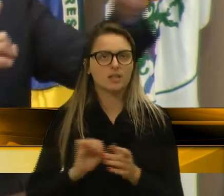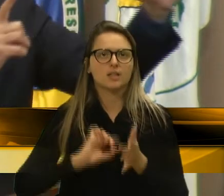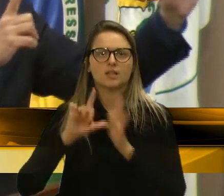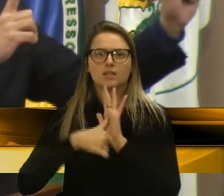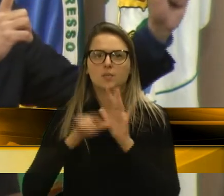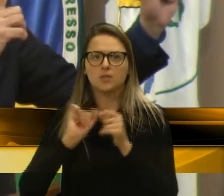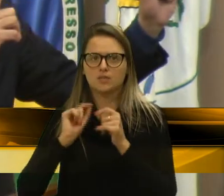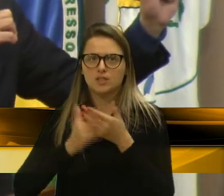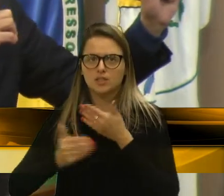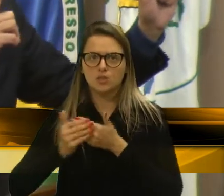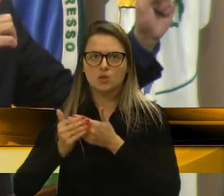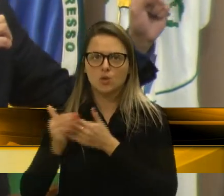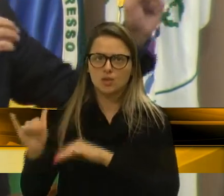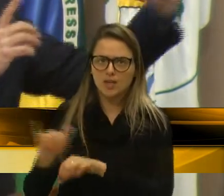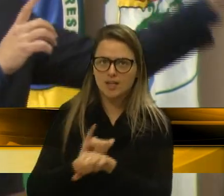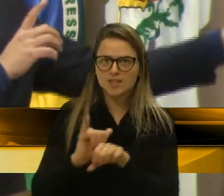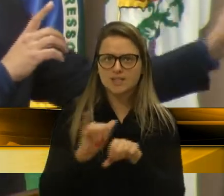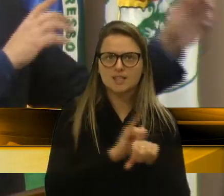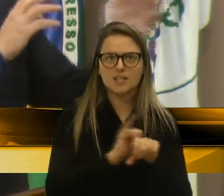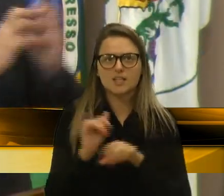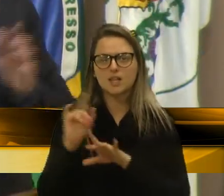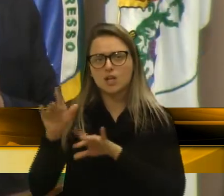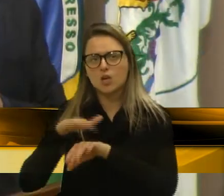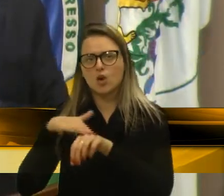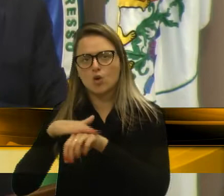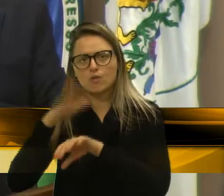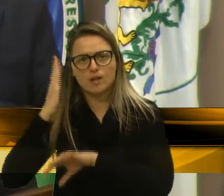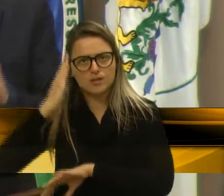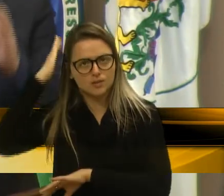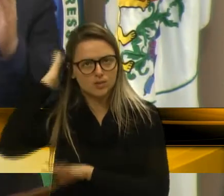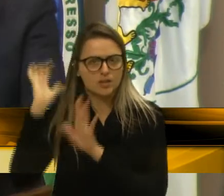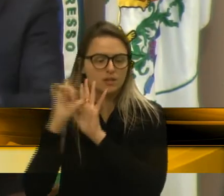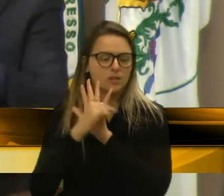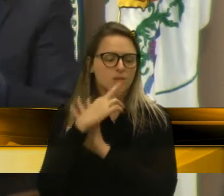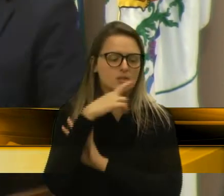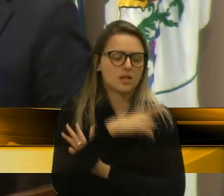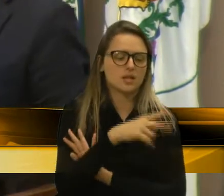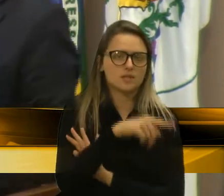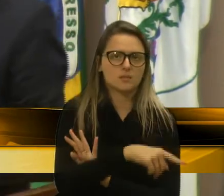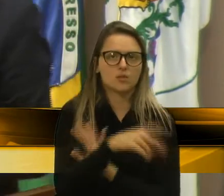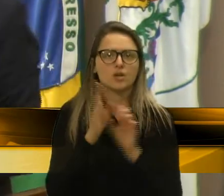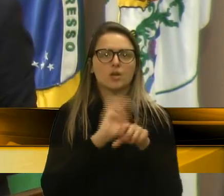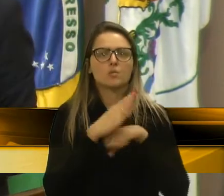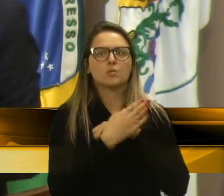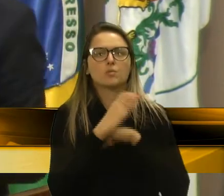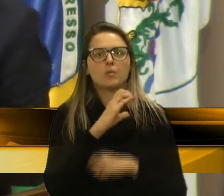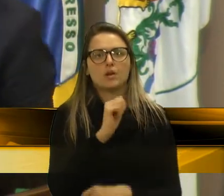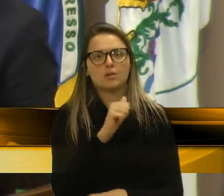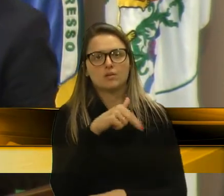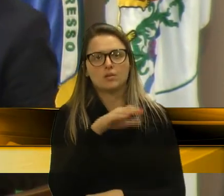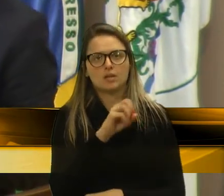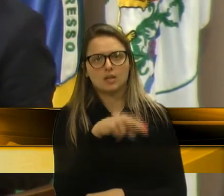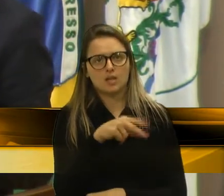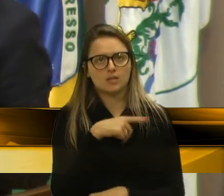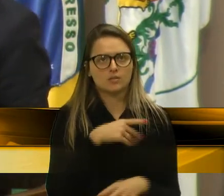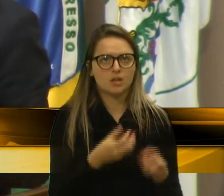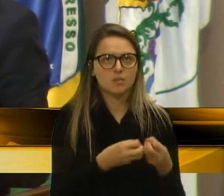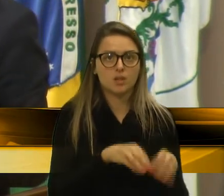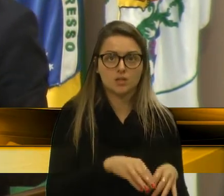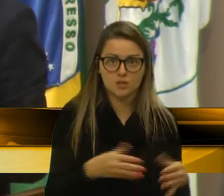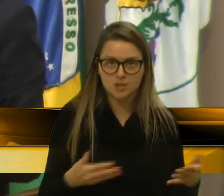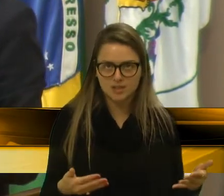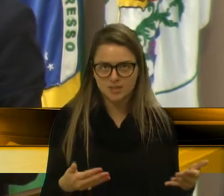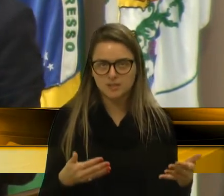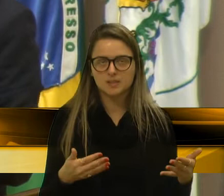todo o roteiro, né? Falar com o prefeito, dar o retorno para a comunidade do Quênio ser prejudicada.